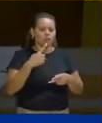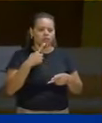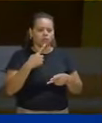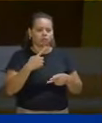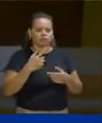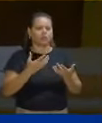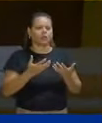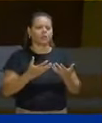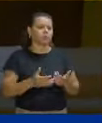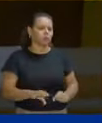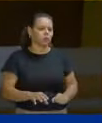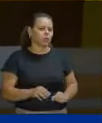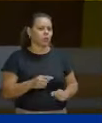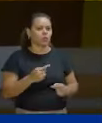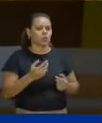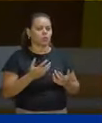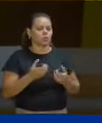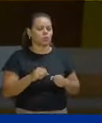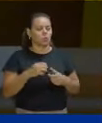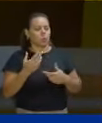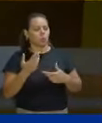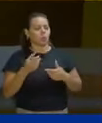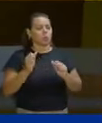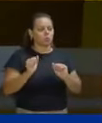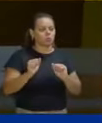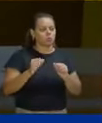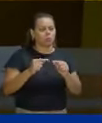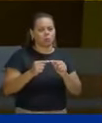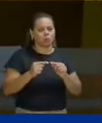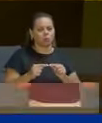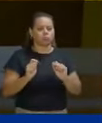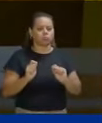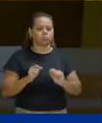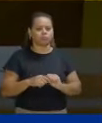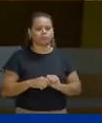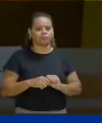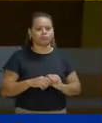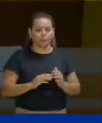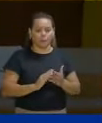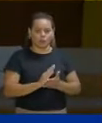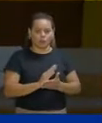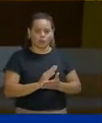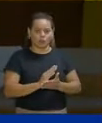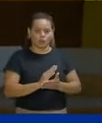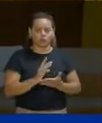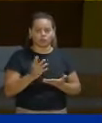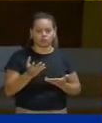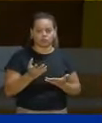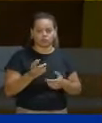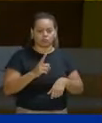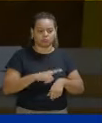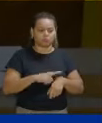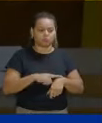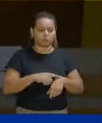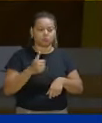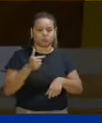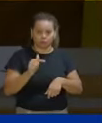objeção, colocar para que a gente possa avaliar. Se não tiver nenhuma objeção, ficaria aprovado às 17 horas.